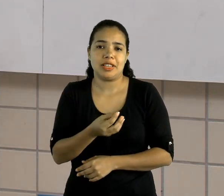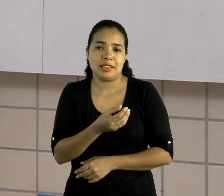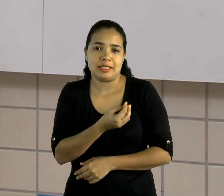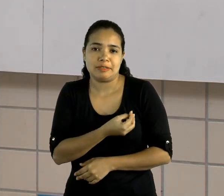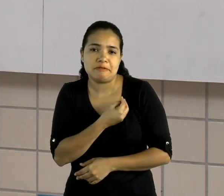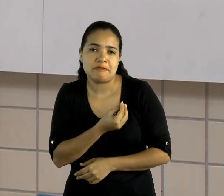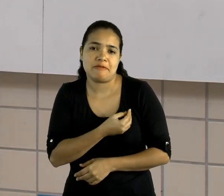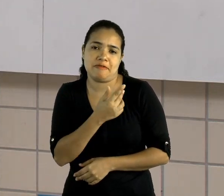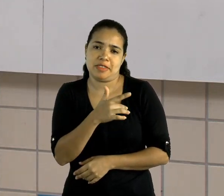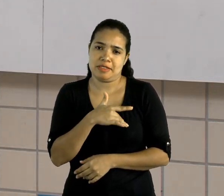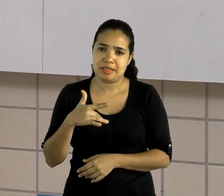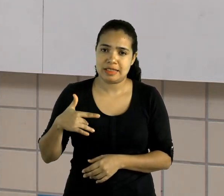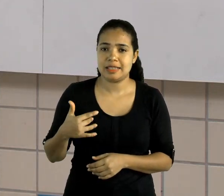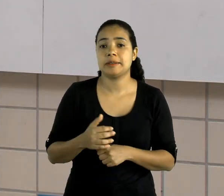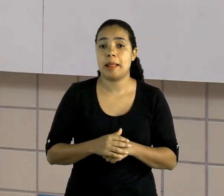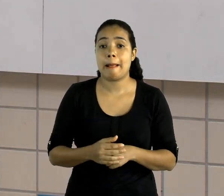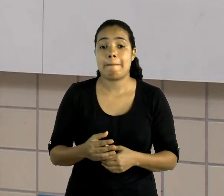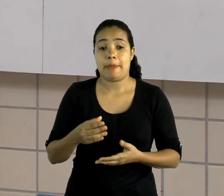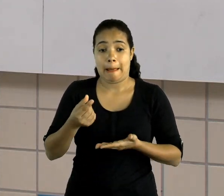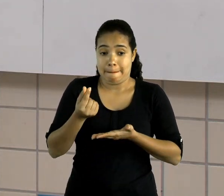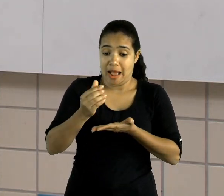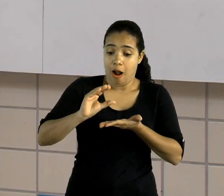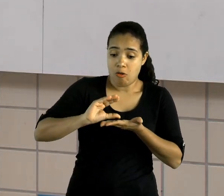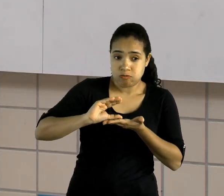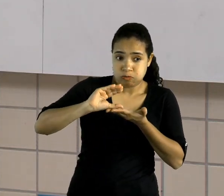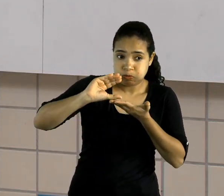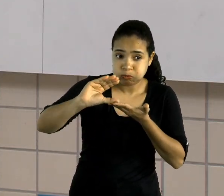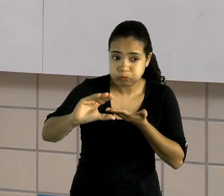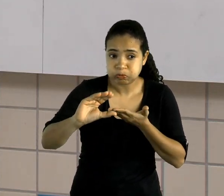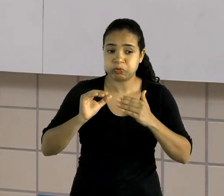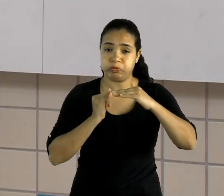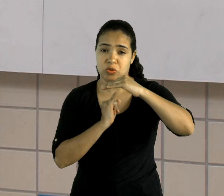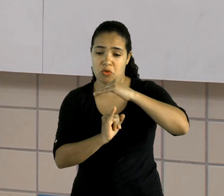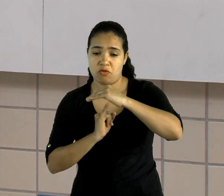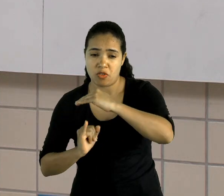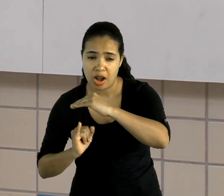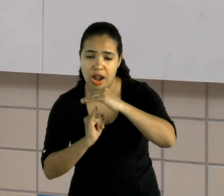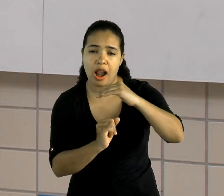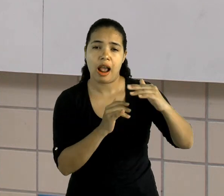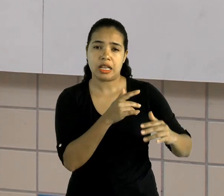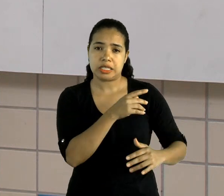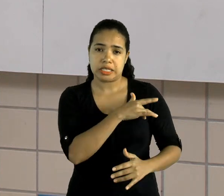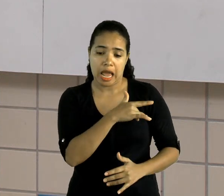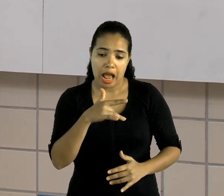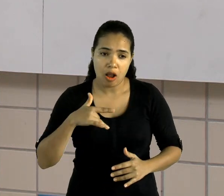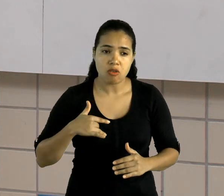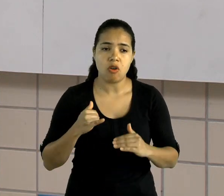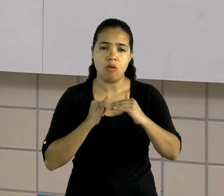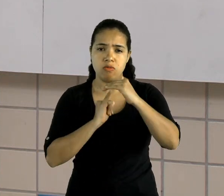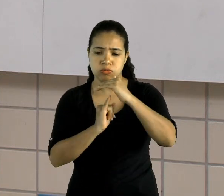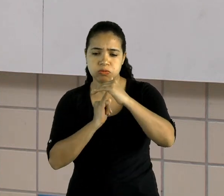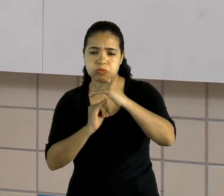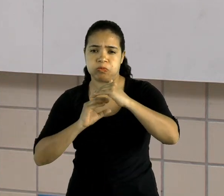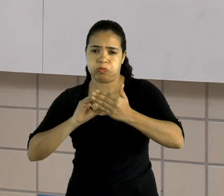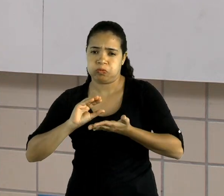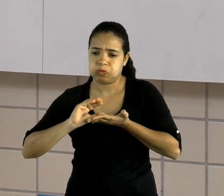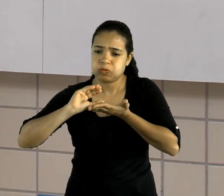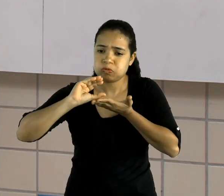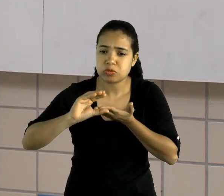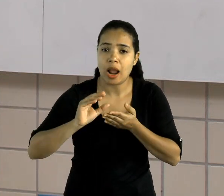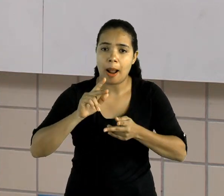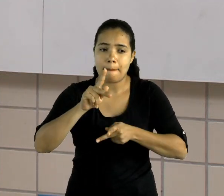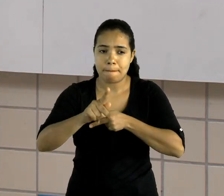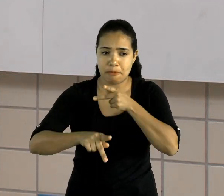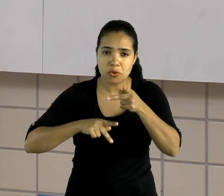investimento nas questões de saúde, um maior investimento na questão de